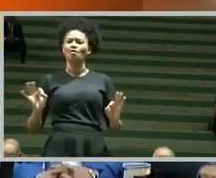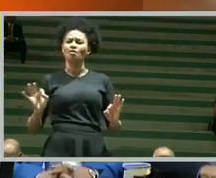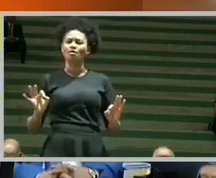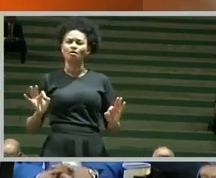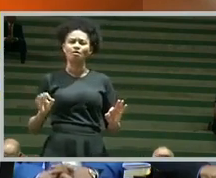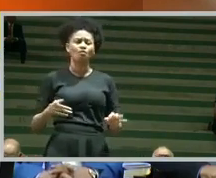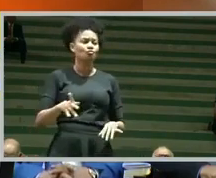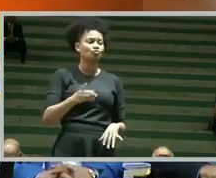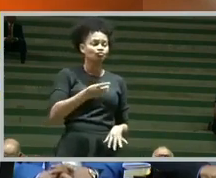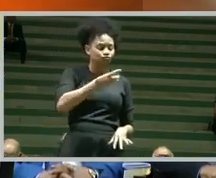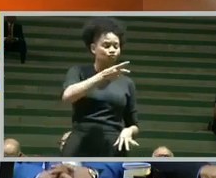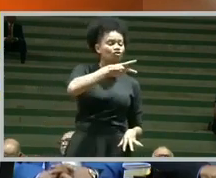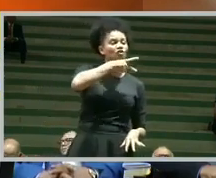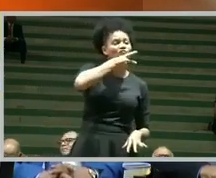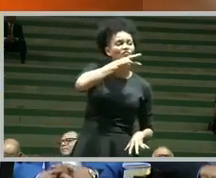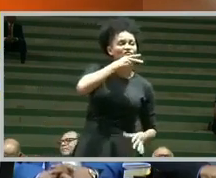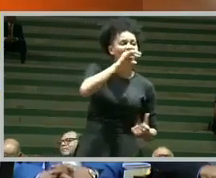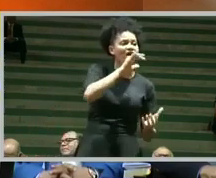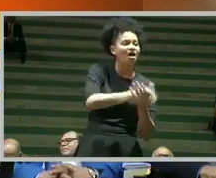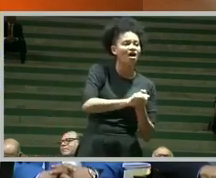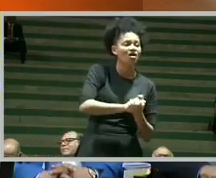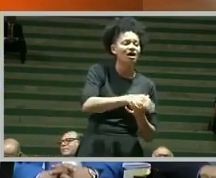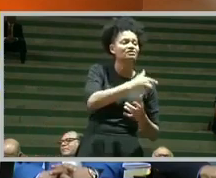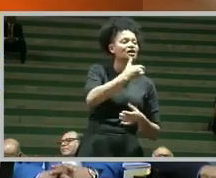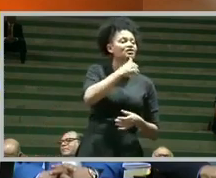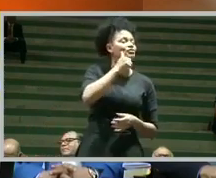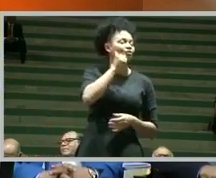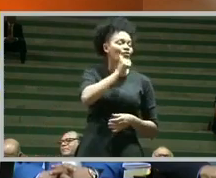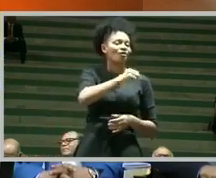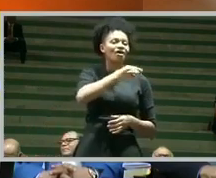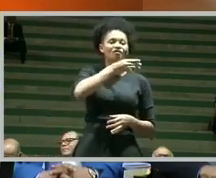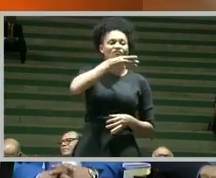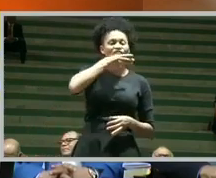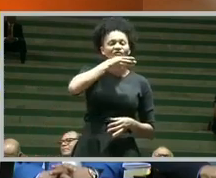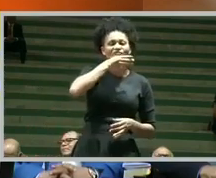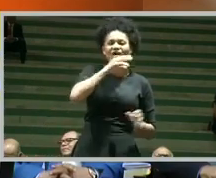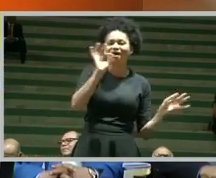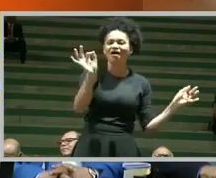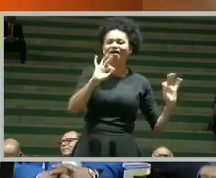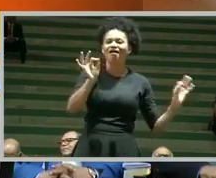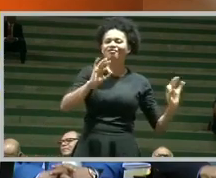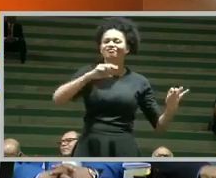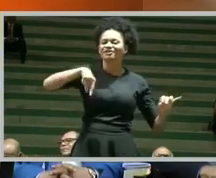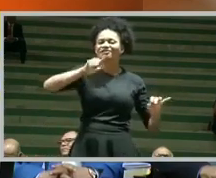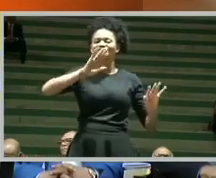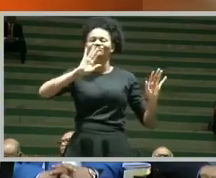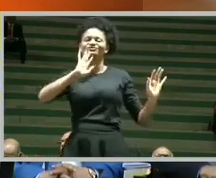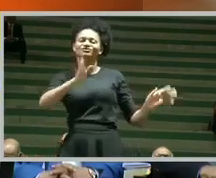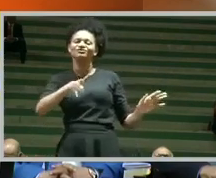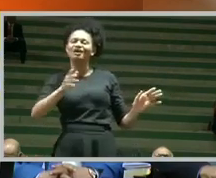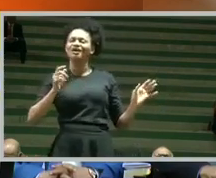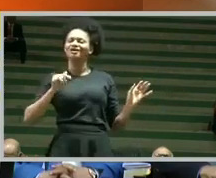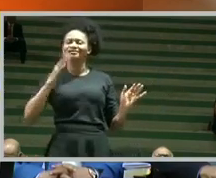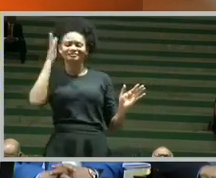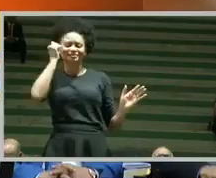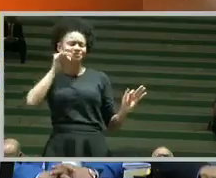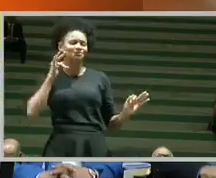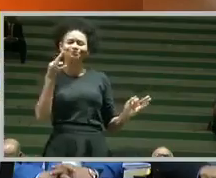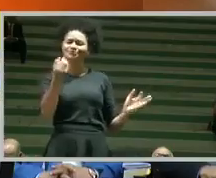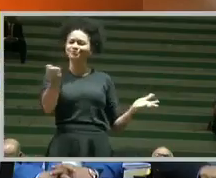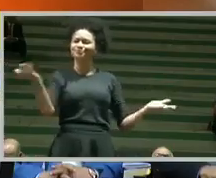O teu bisavô não tinha nem casado com a tua bisavó. E eu já sabia tudo a teu respeito.